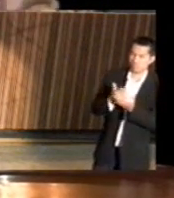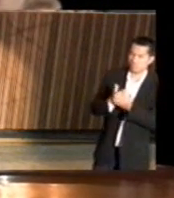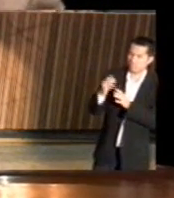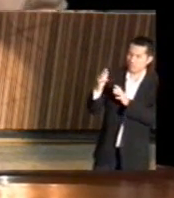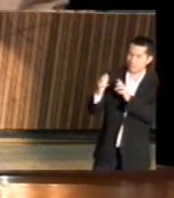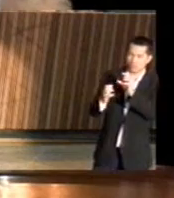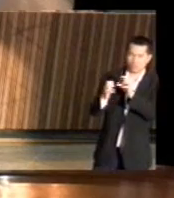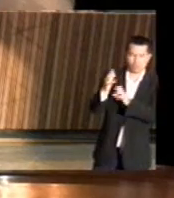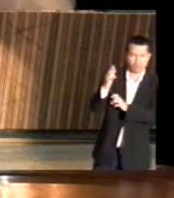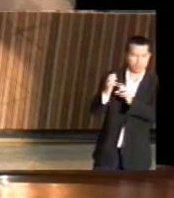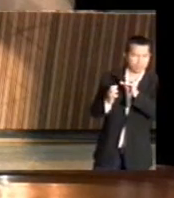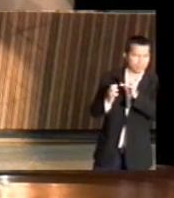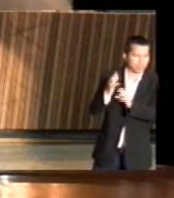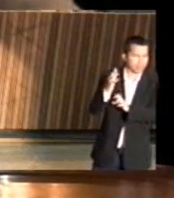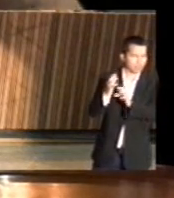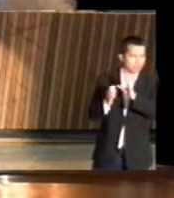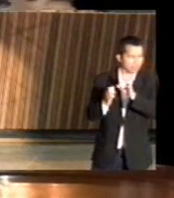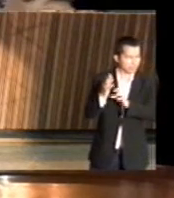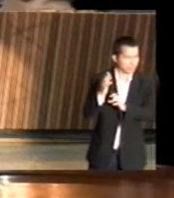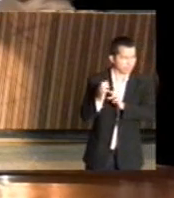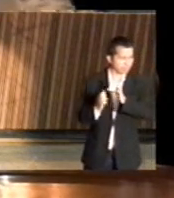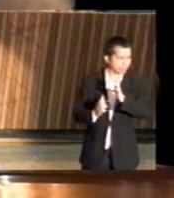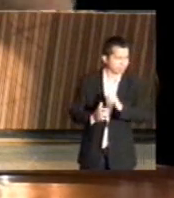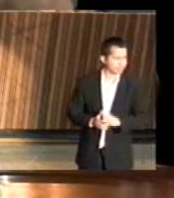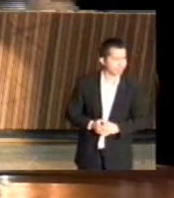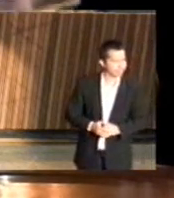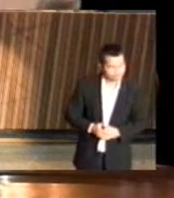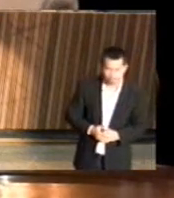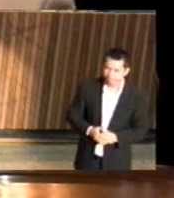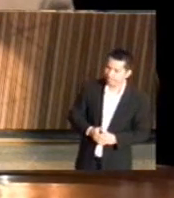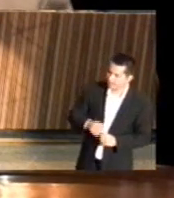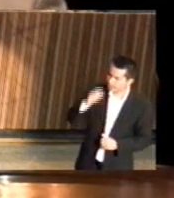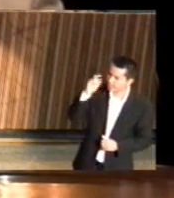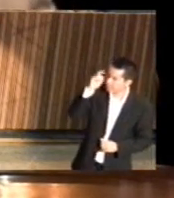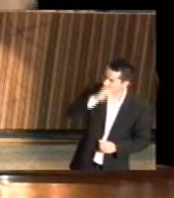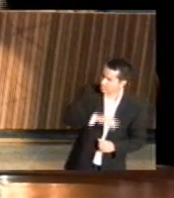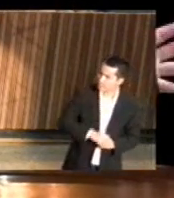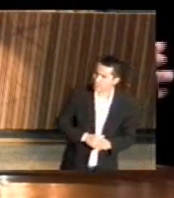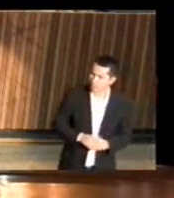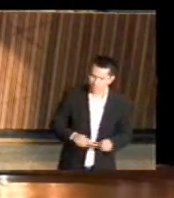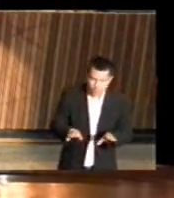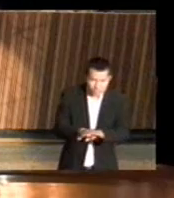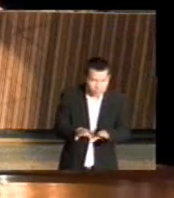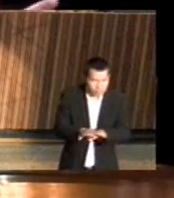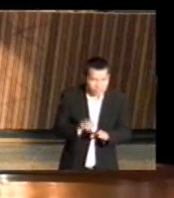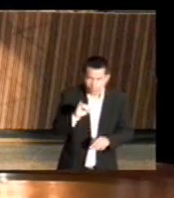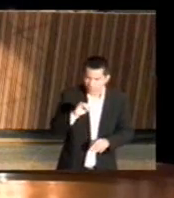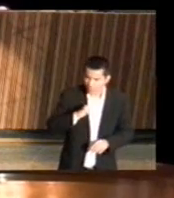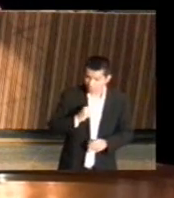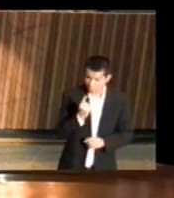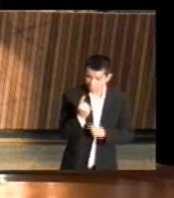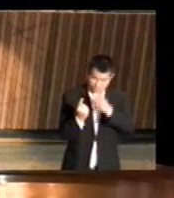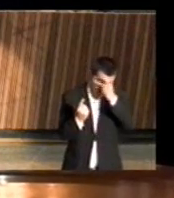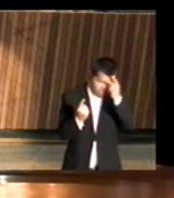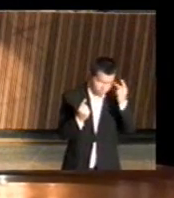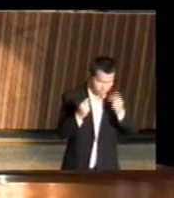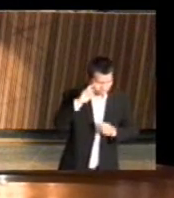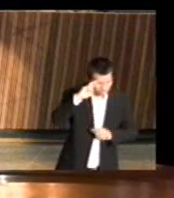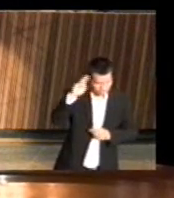vão delinear o caminhar dos seus liderados. Mas se começa a haver briga e discórdia